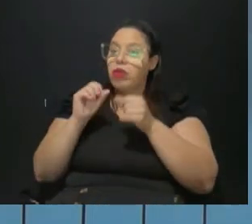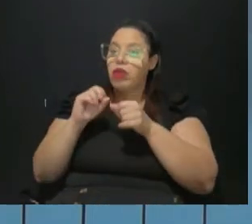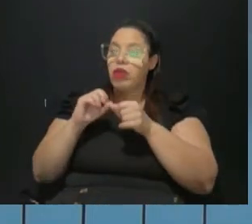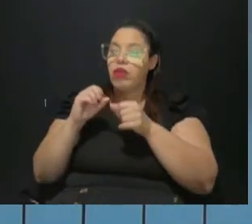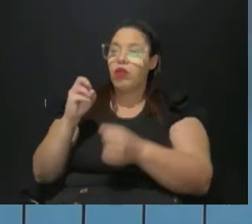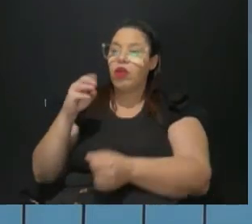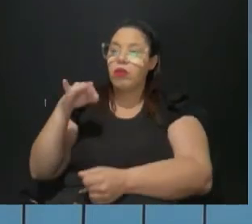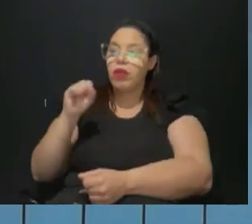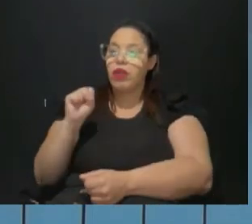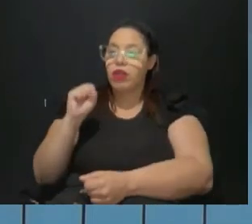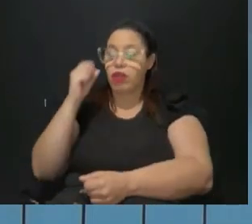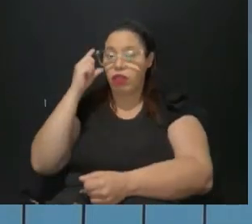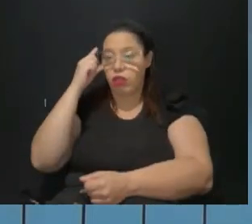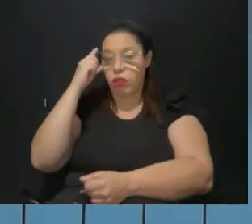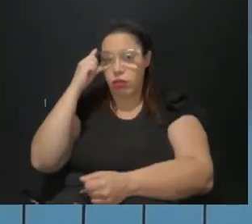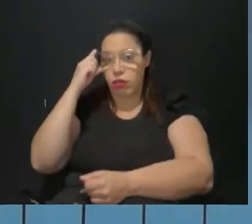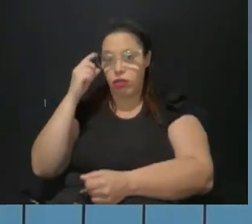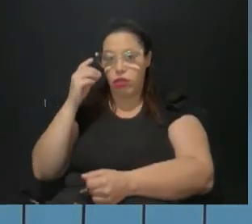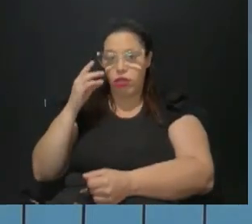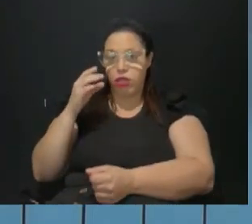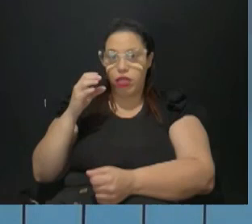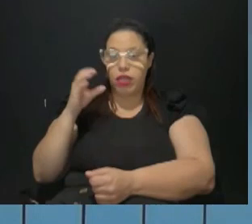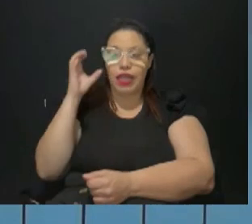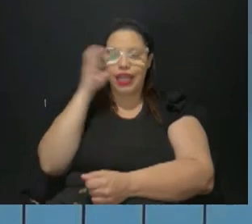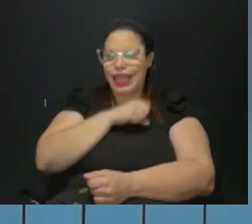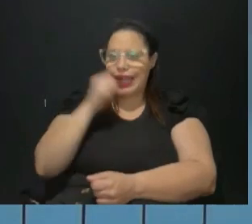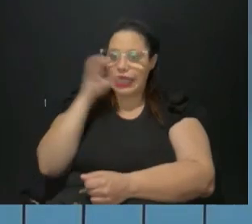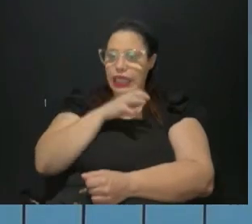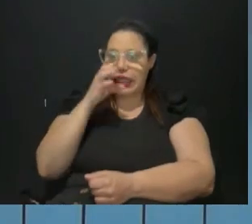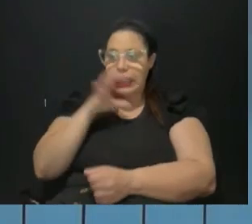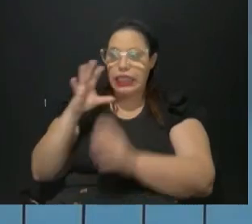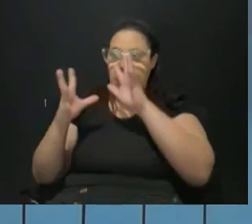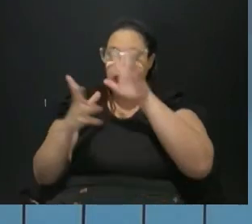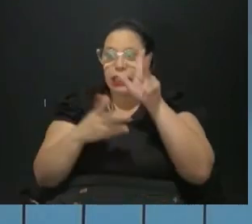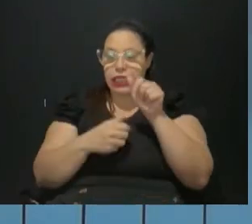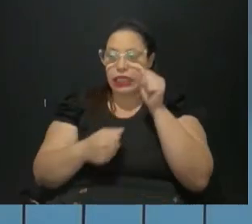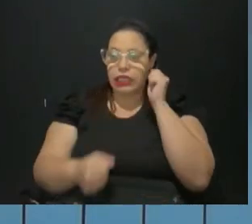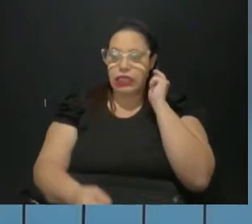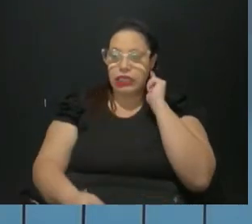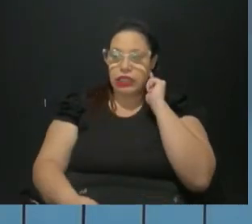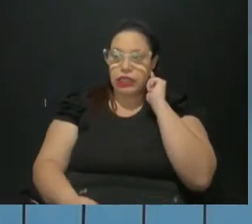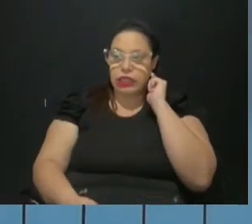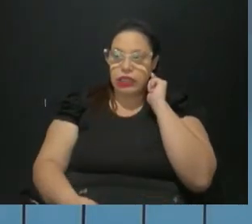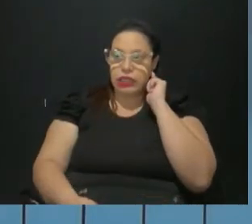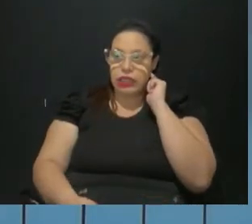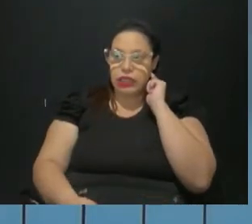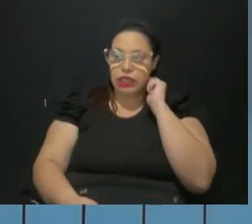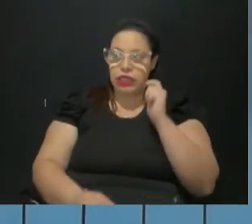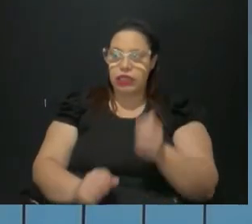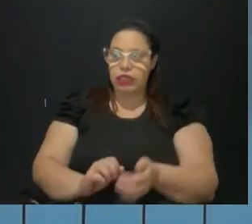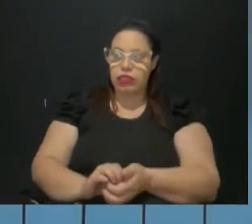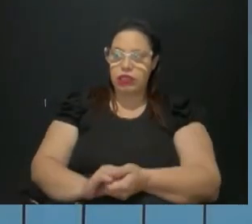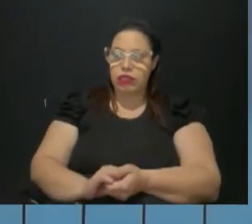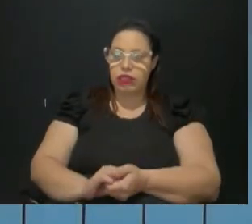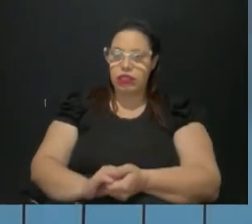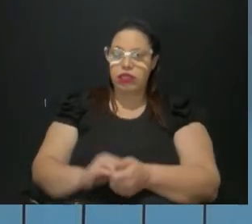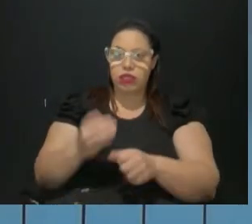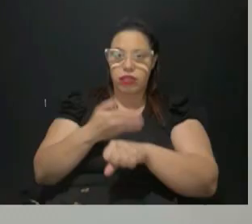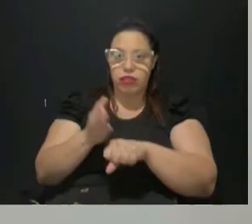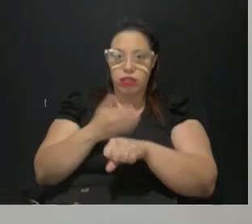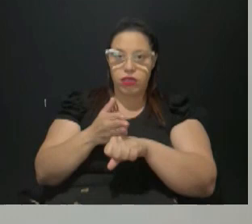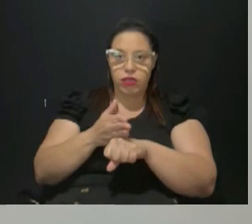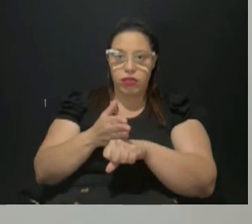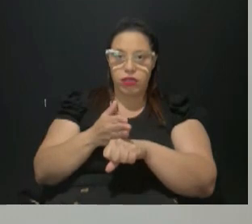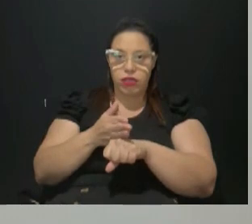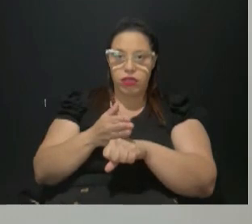pela OMS, né, esse estado de emergência internacional? Na prática, isso